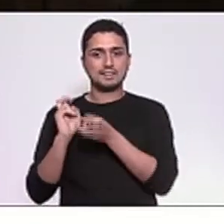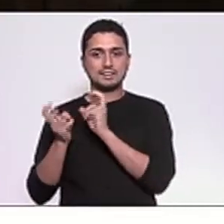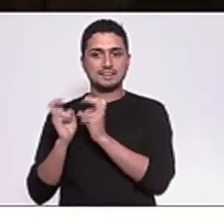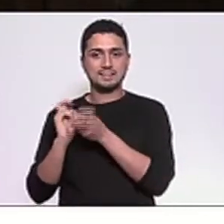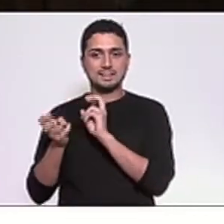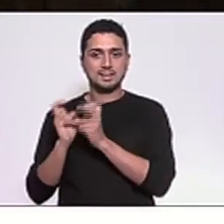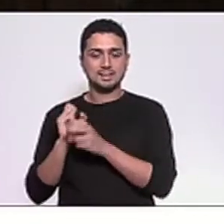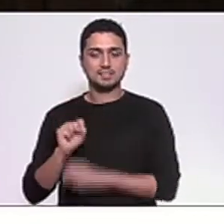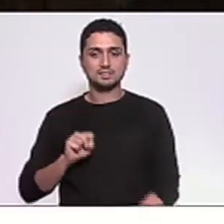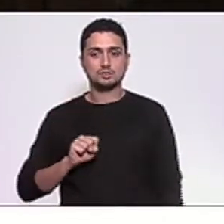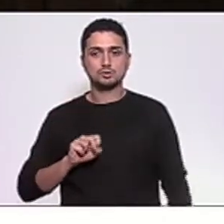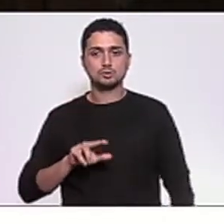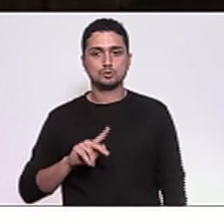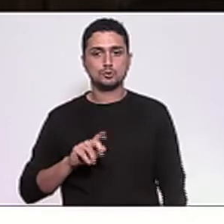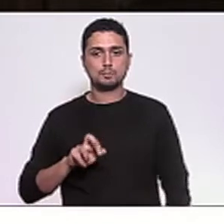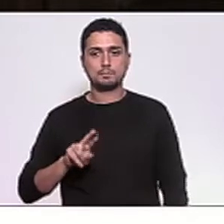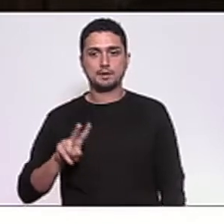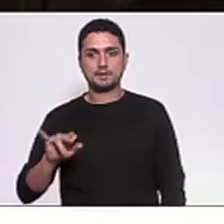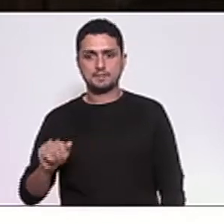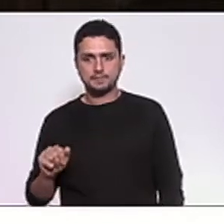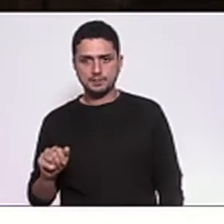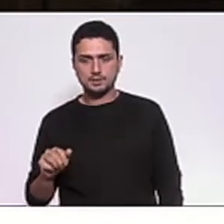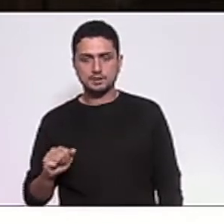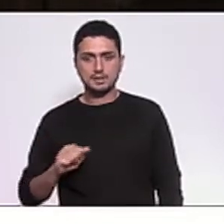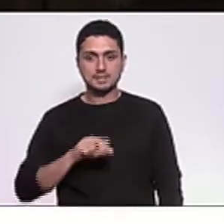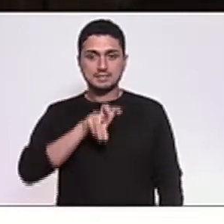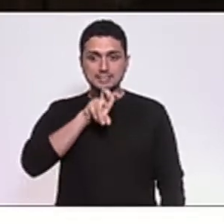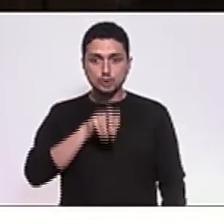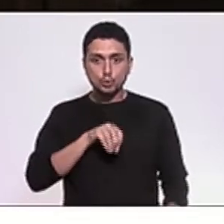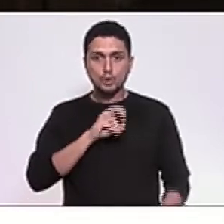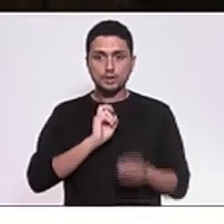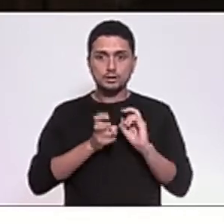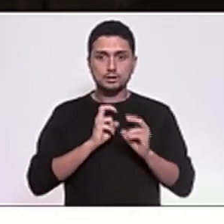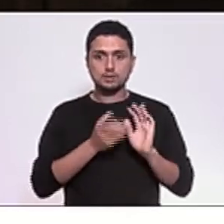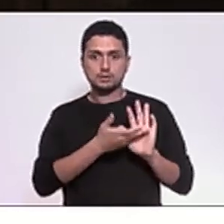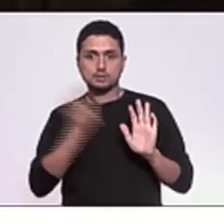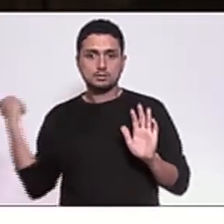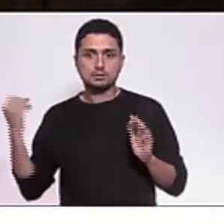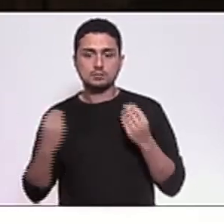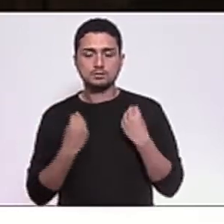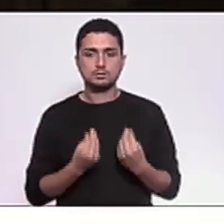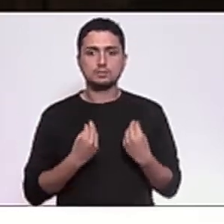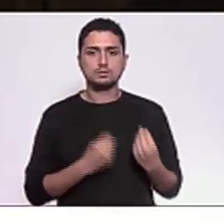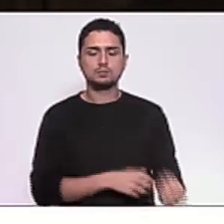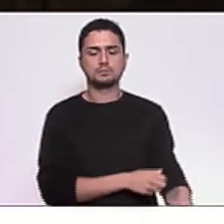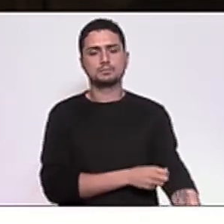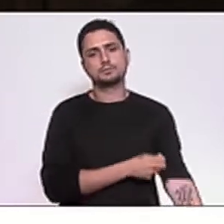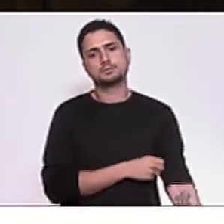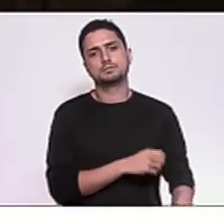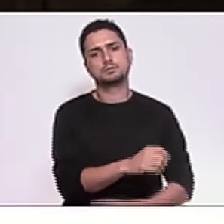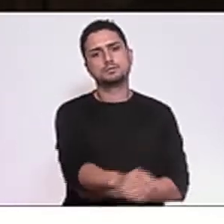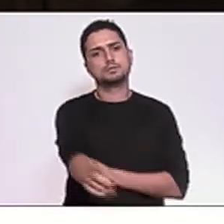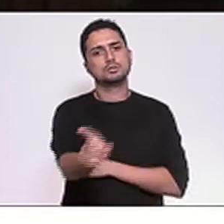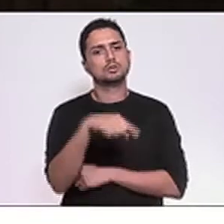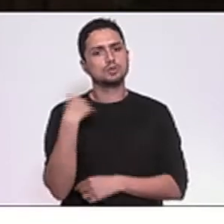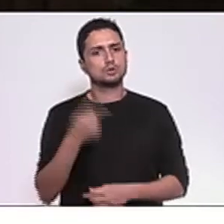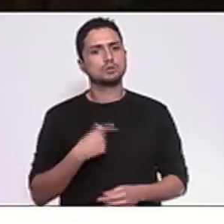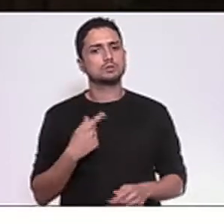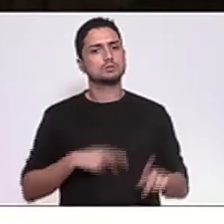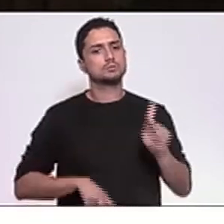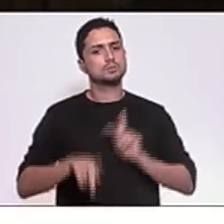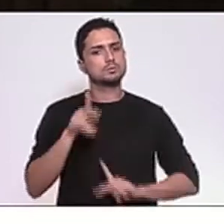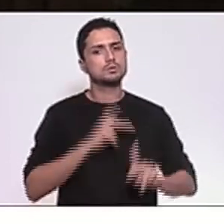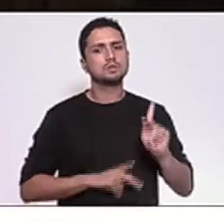da Supervia, uma concessão em que a gente, população, se coloca numa